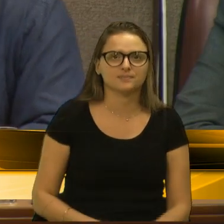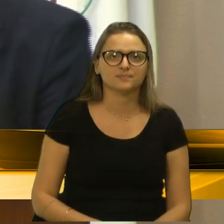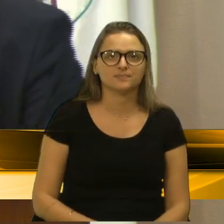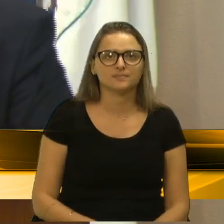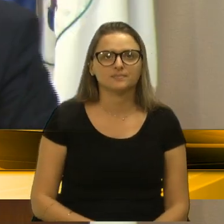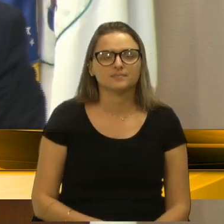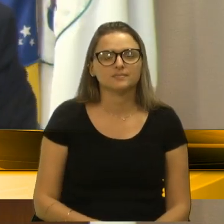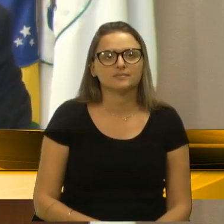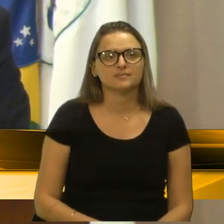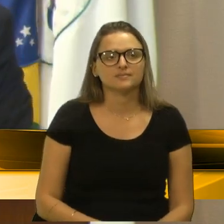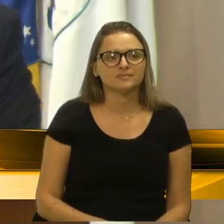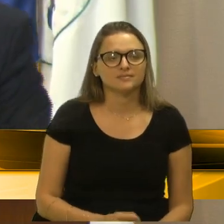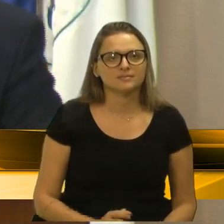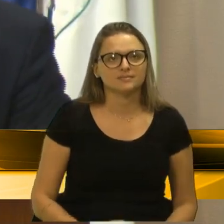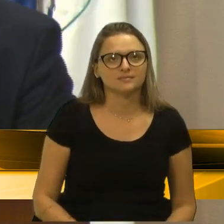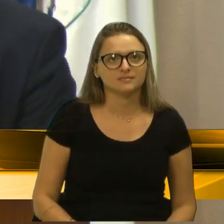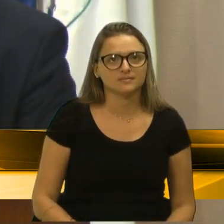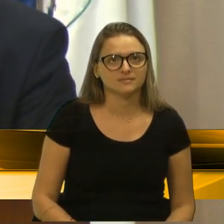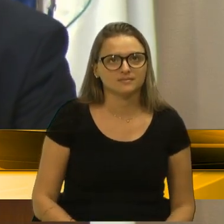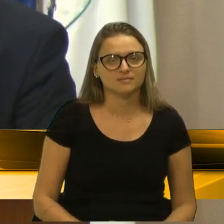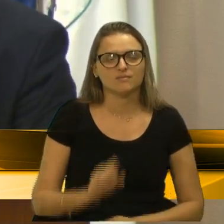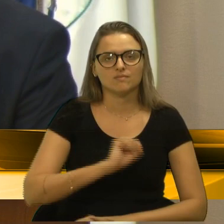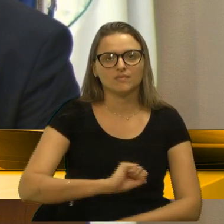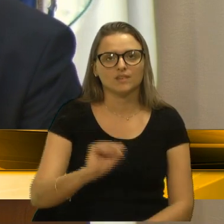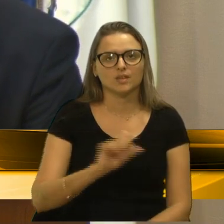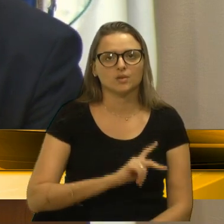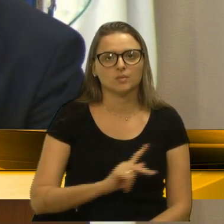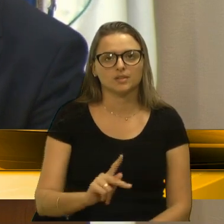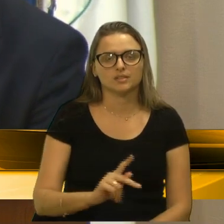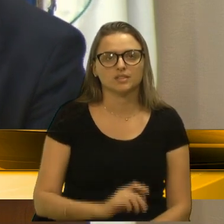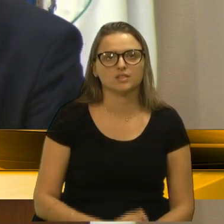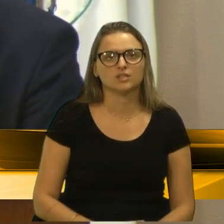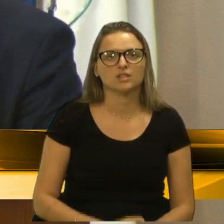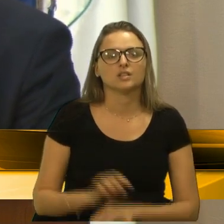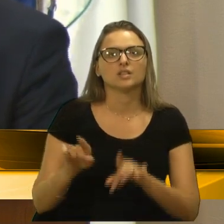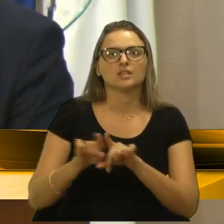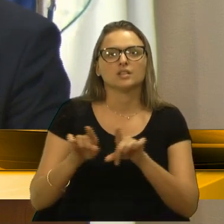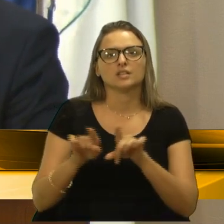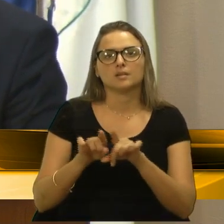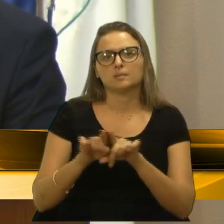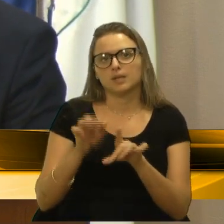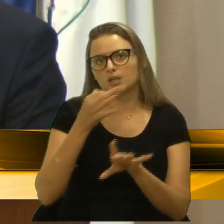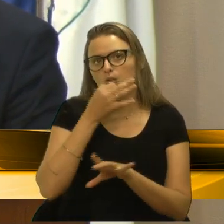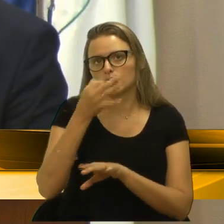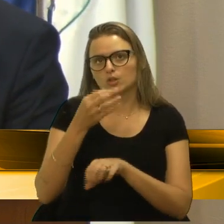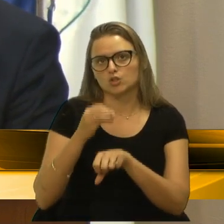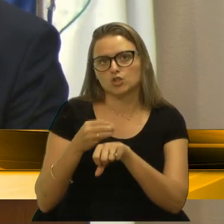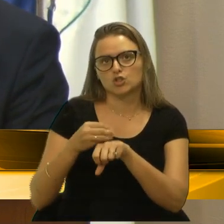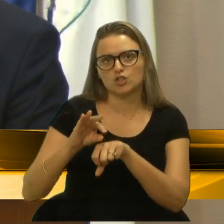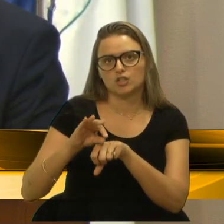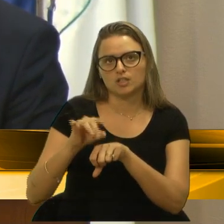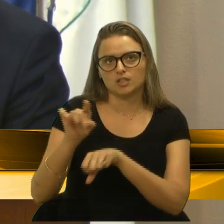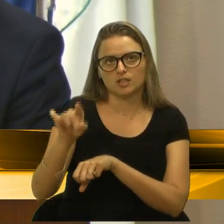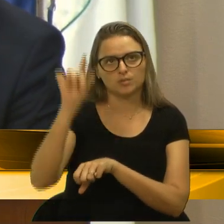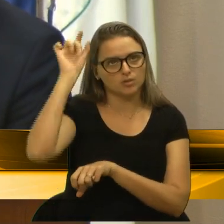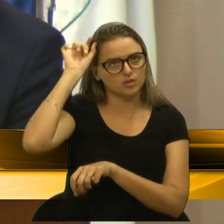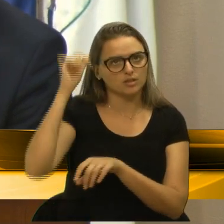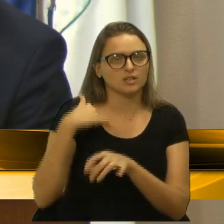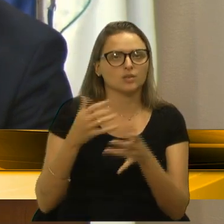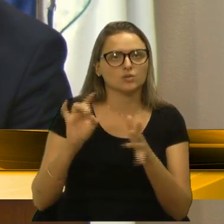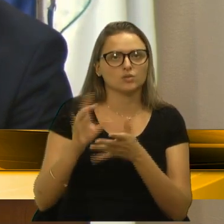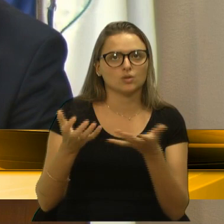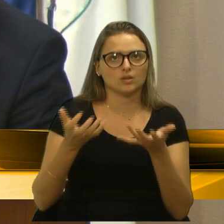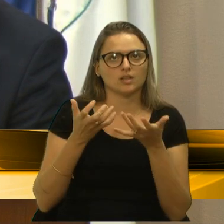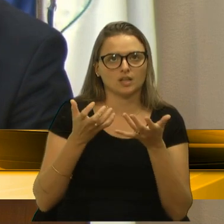bom. Senhor presidente, e também sugiro ao... Eu sei que isso... Eu só quero trazer